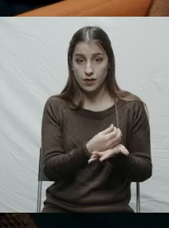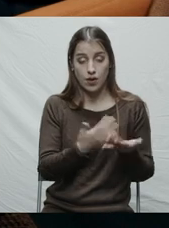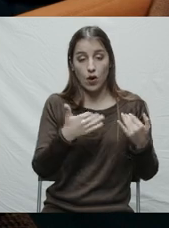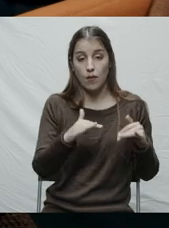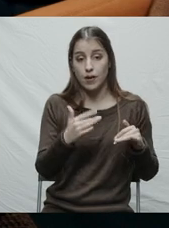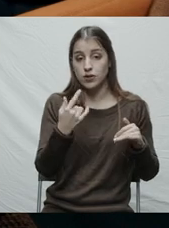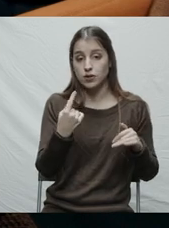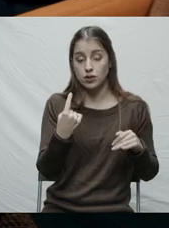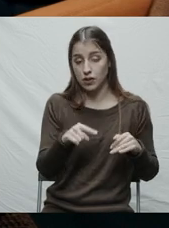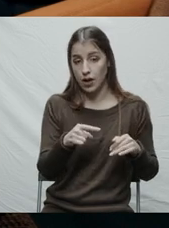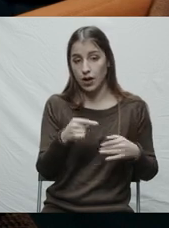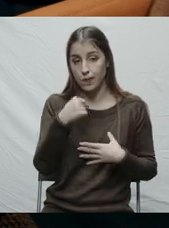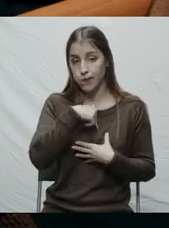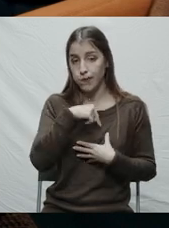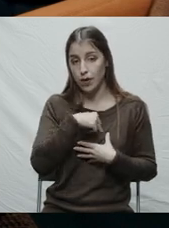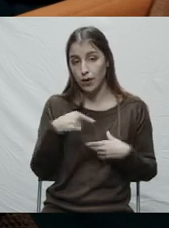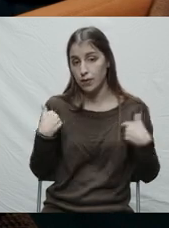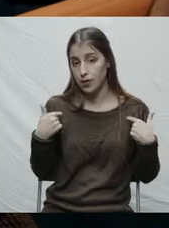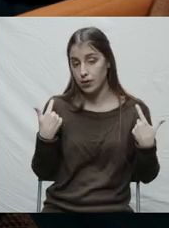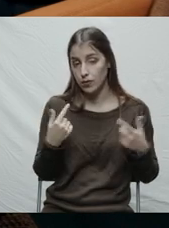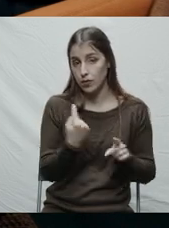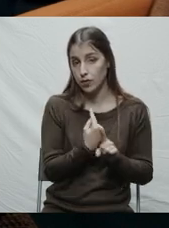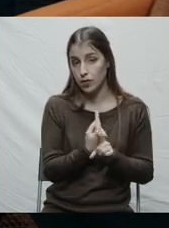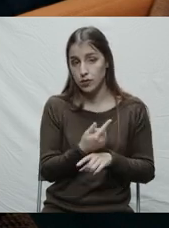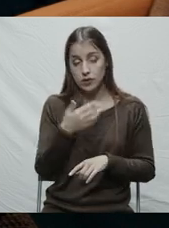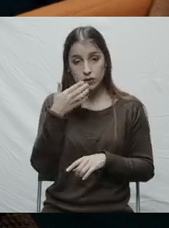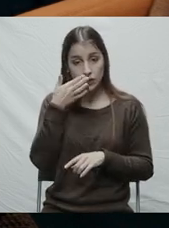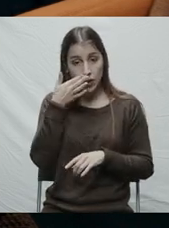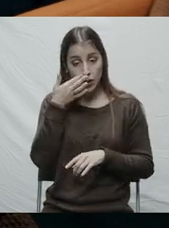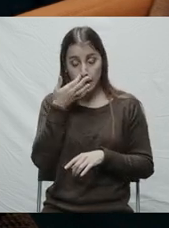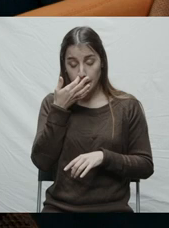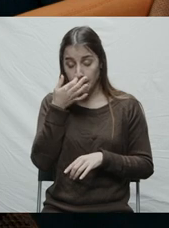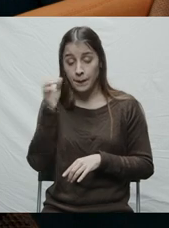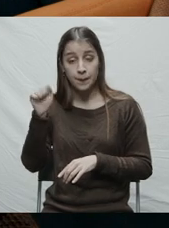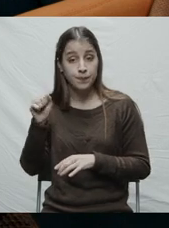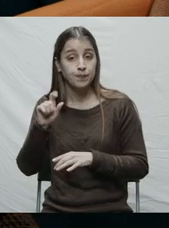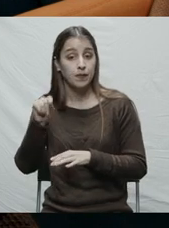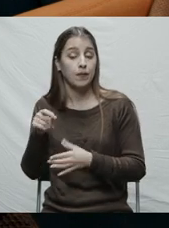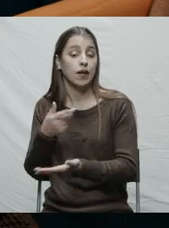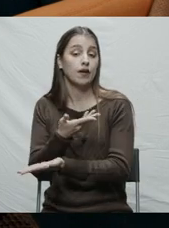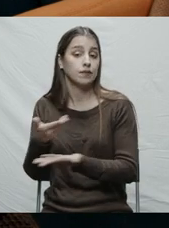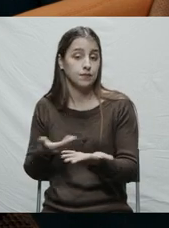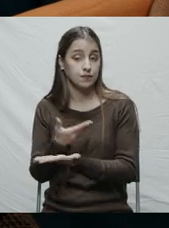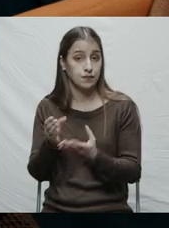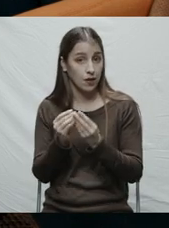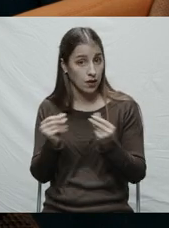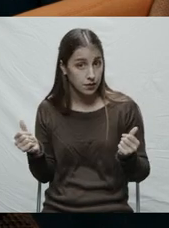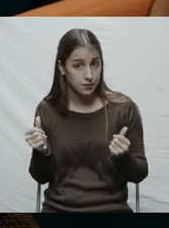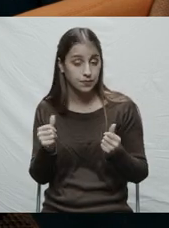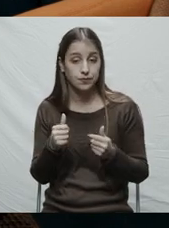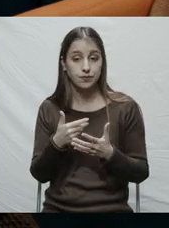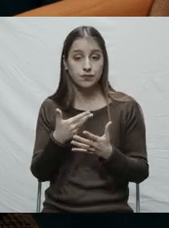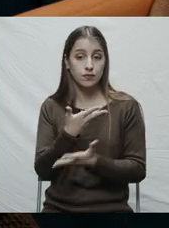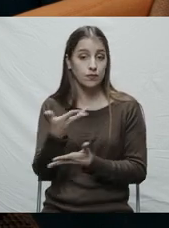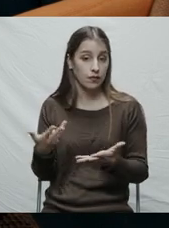já traz em si próprio Sim, para além todo um disso. mundo, Eu sim. sou. E uma relação com os materiais e